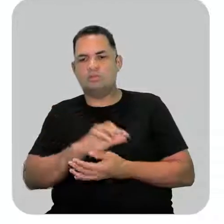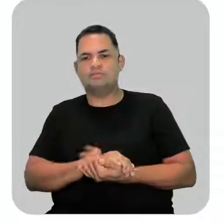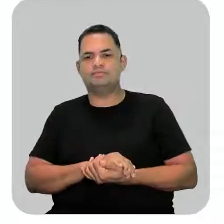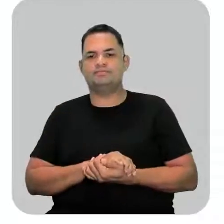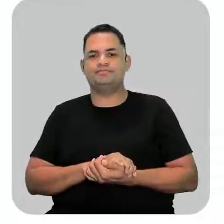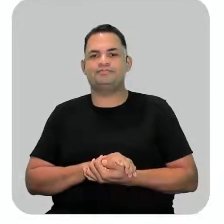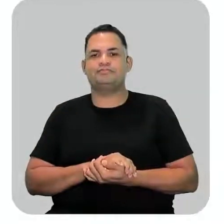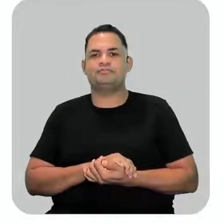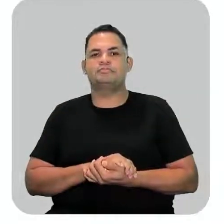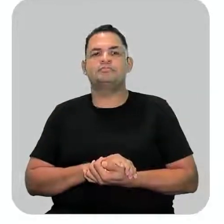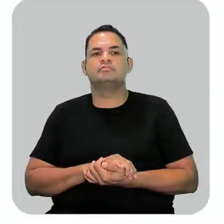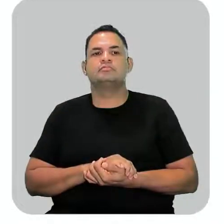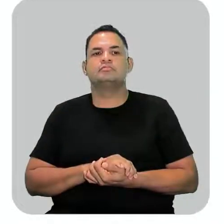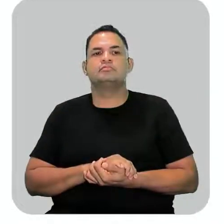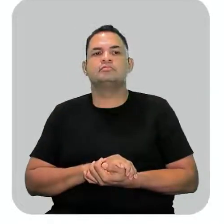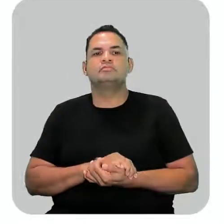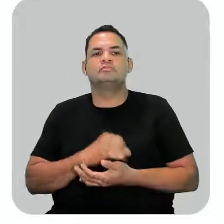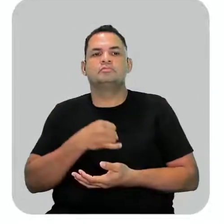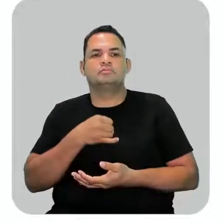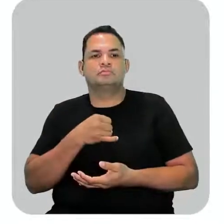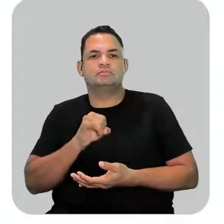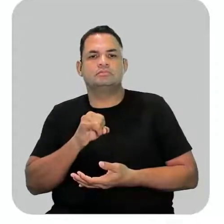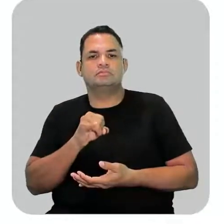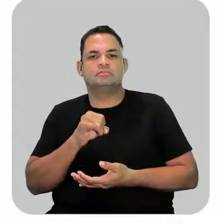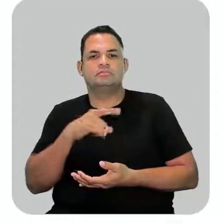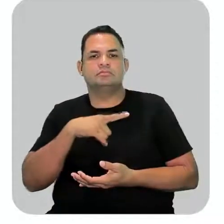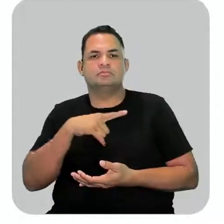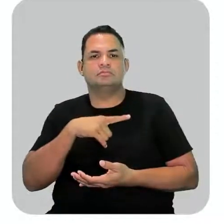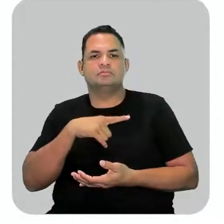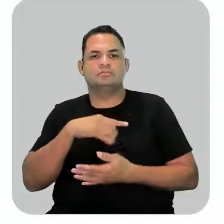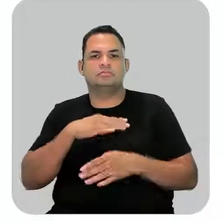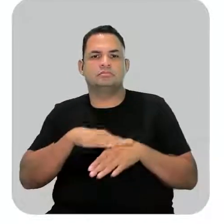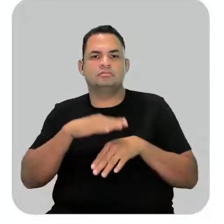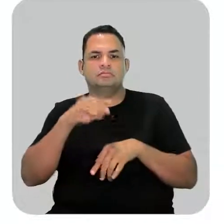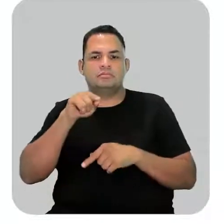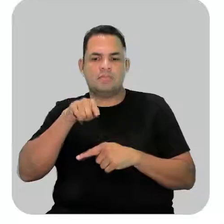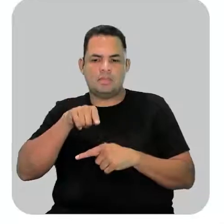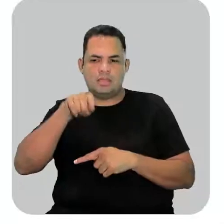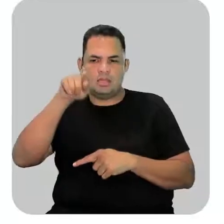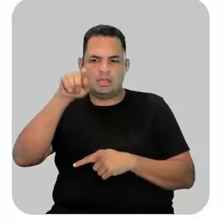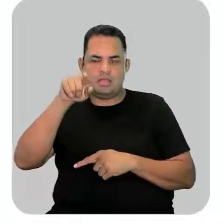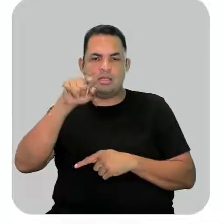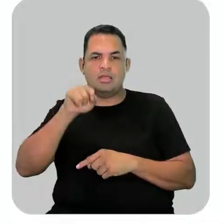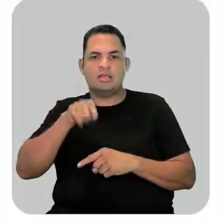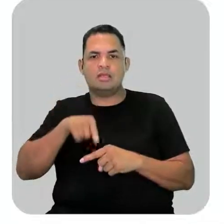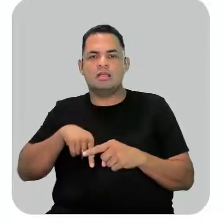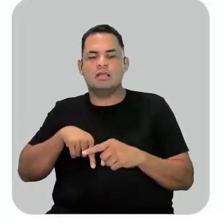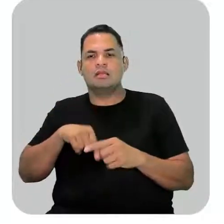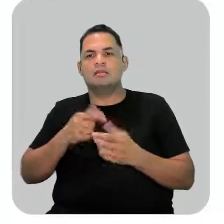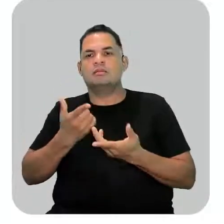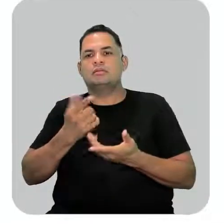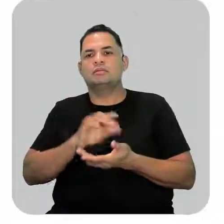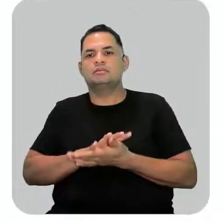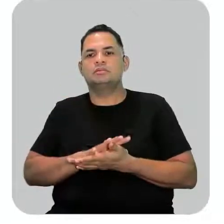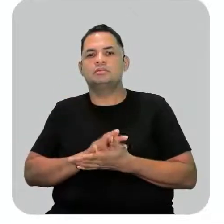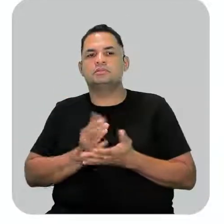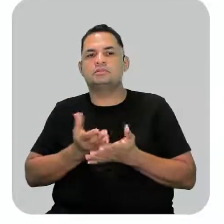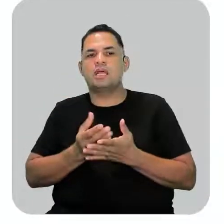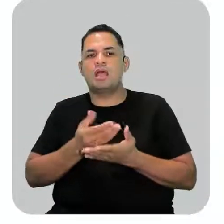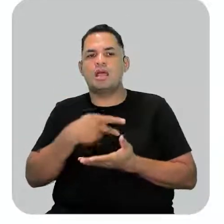ol. Se houver mais de uma ramificação, elas são todas citadas em